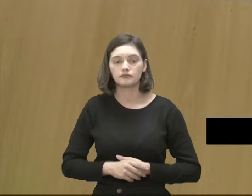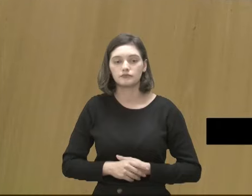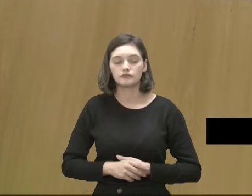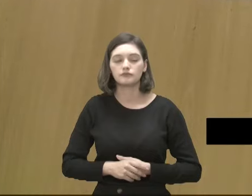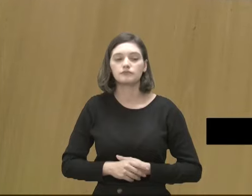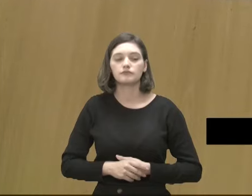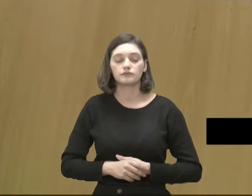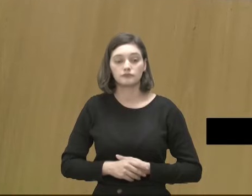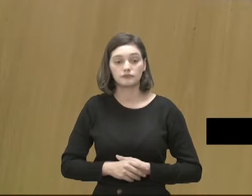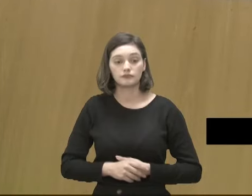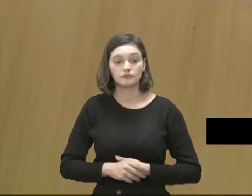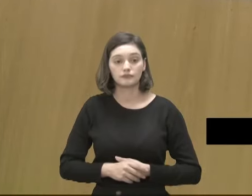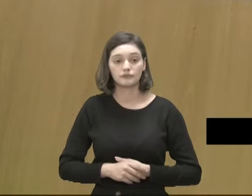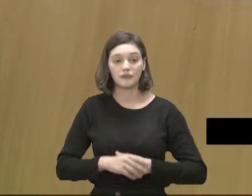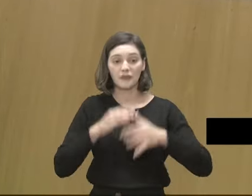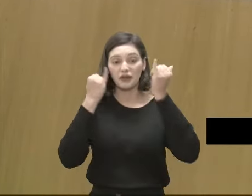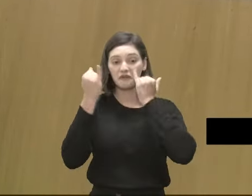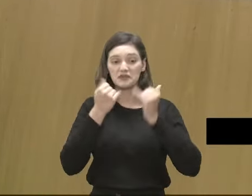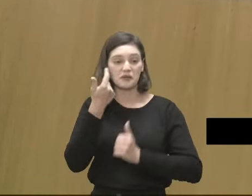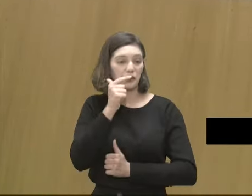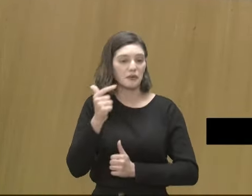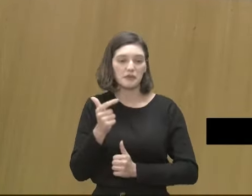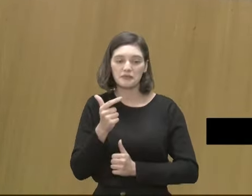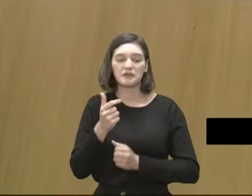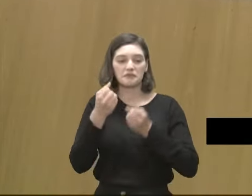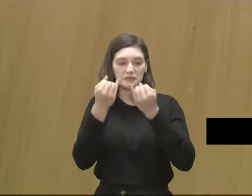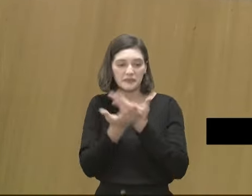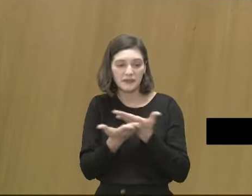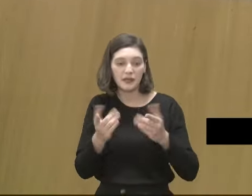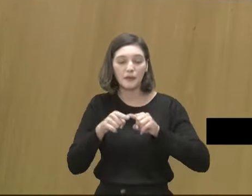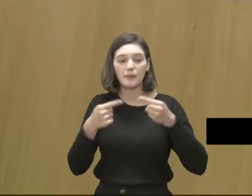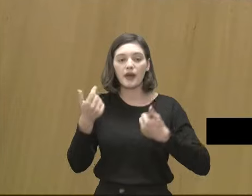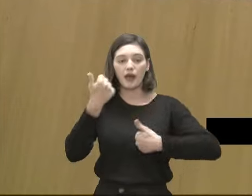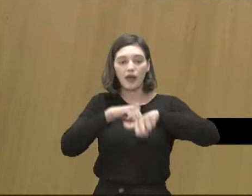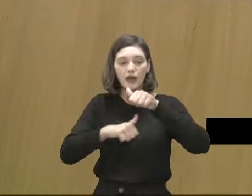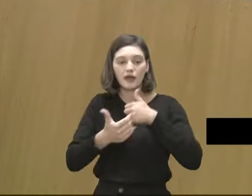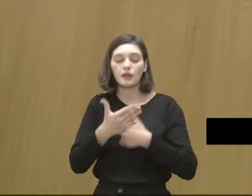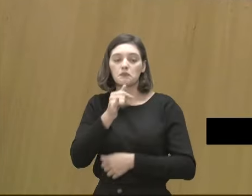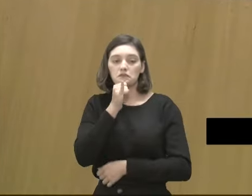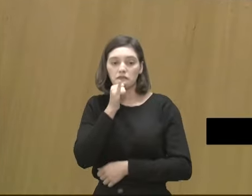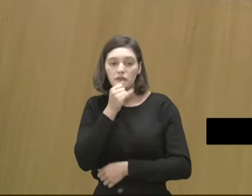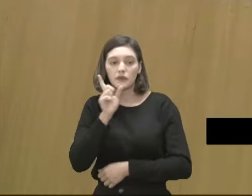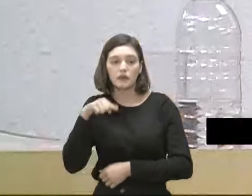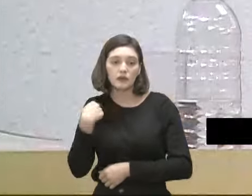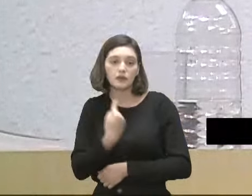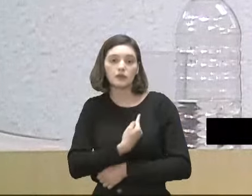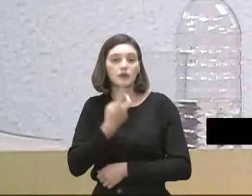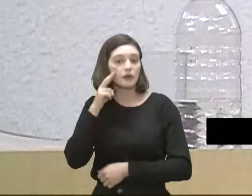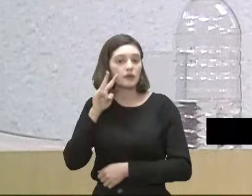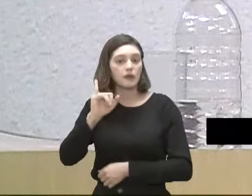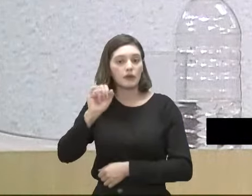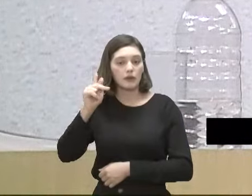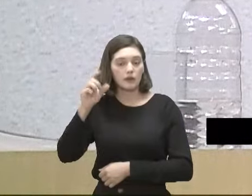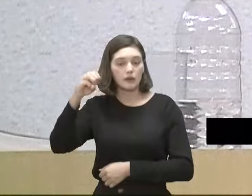É, aí essa informação não tem para te passar aqui, né? Mas a gente teria que analisar um caso, dar um exemplo, e aí a gente vê no IPMT